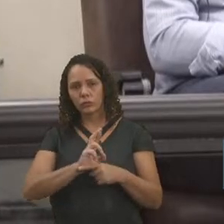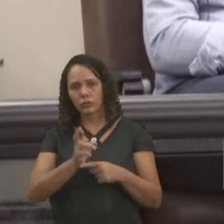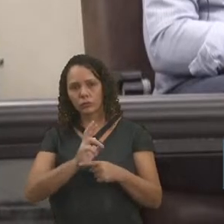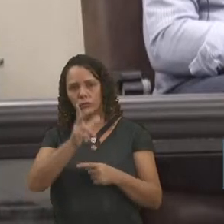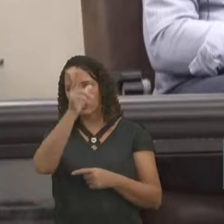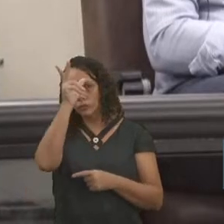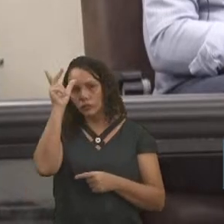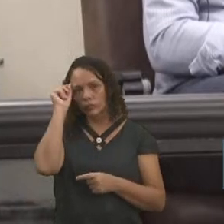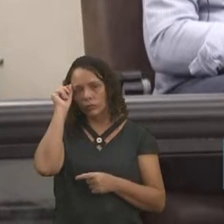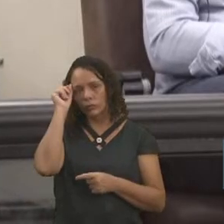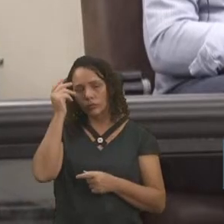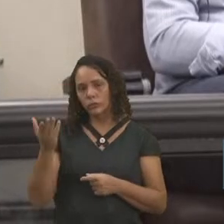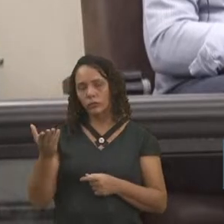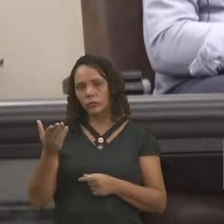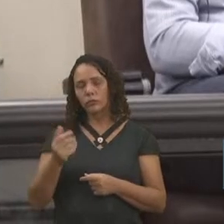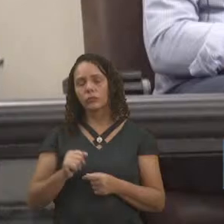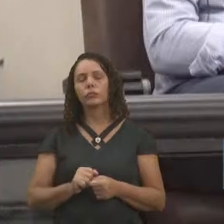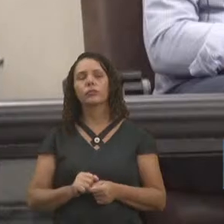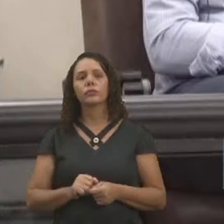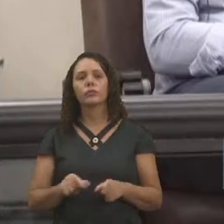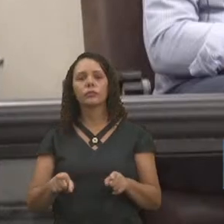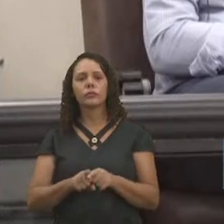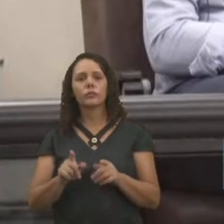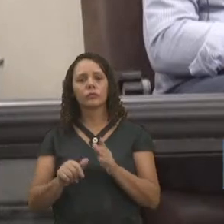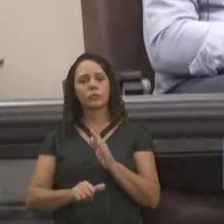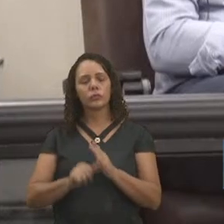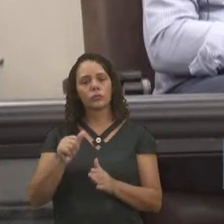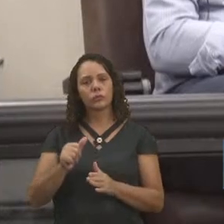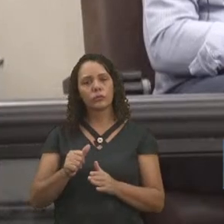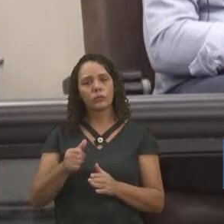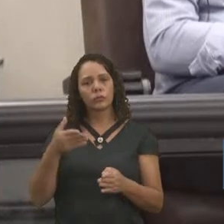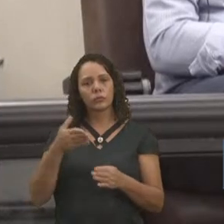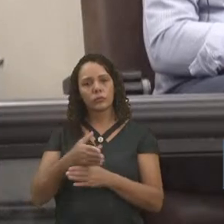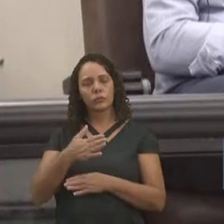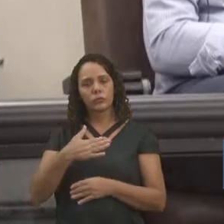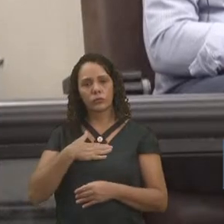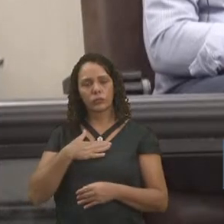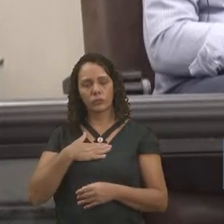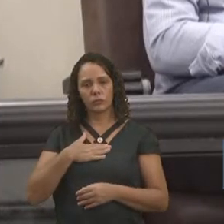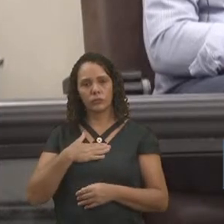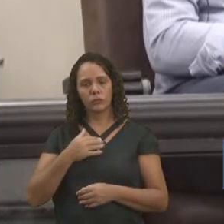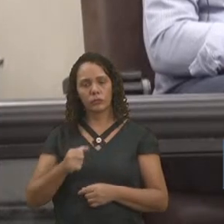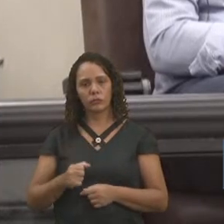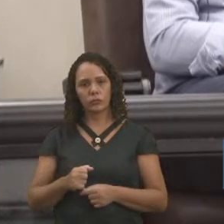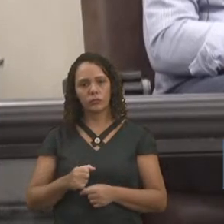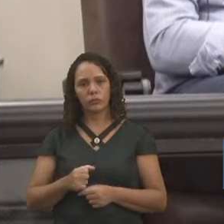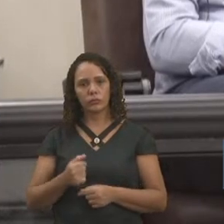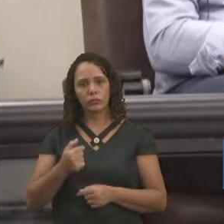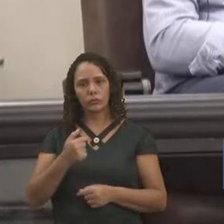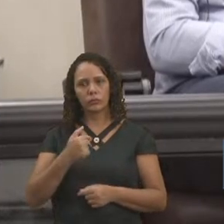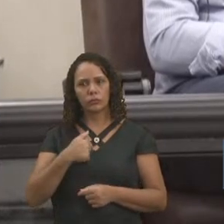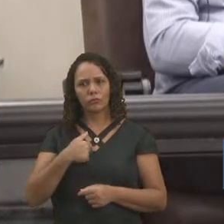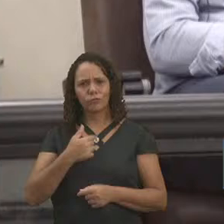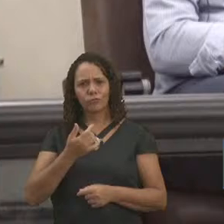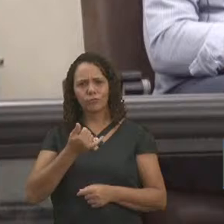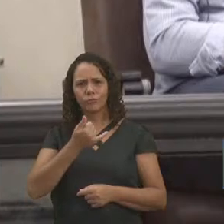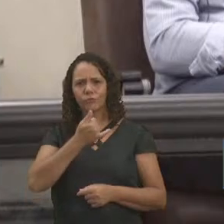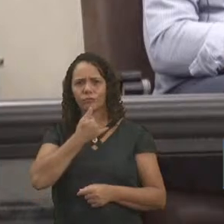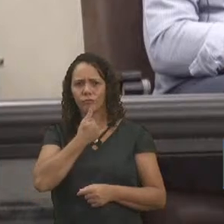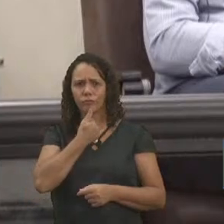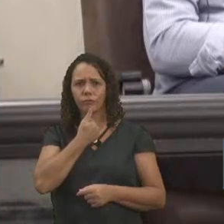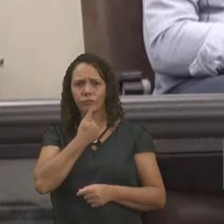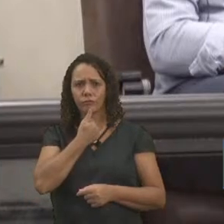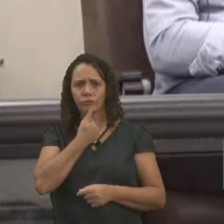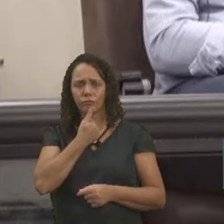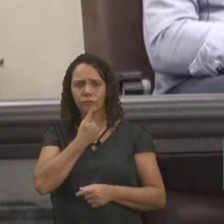prefeitura? Outra coisa também, é a primeira vez que eu participo aqui e eu estou um pouco entristecido